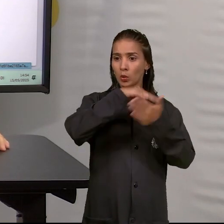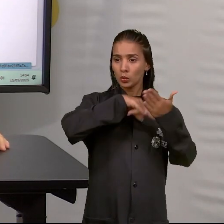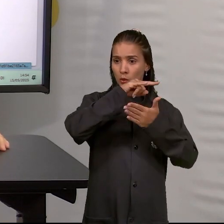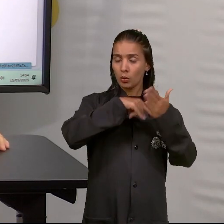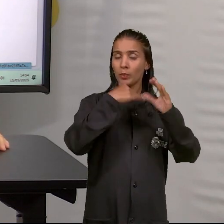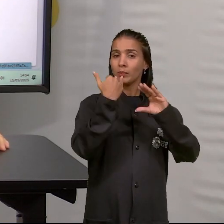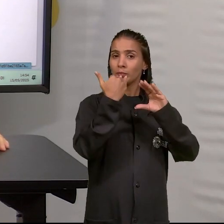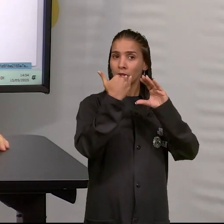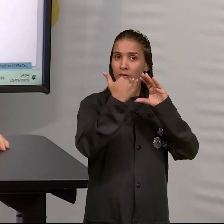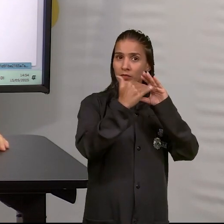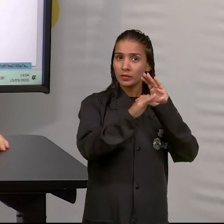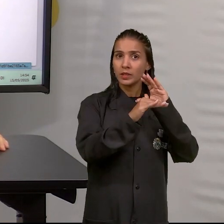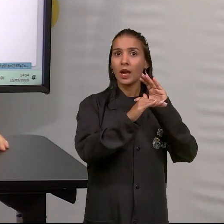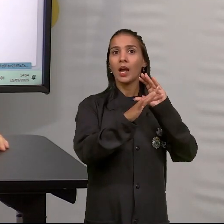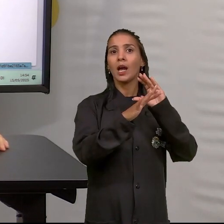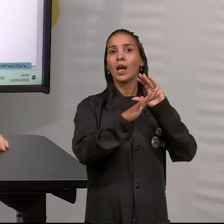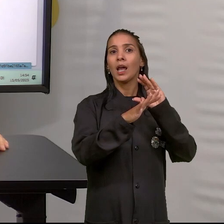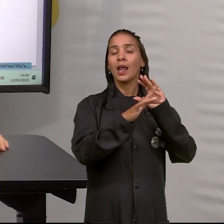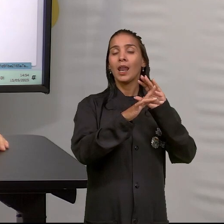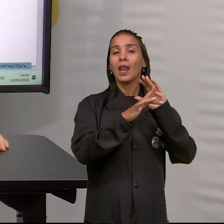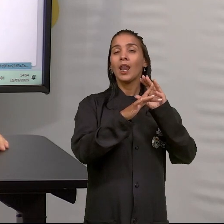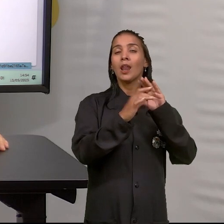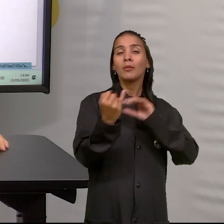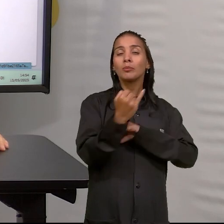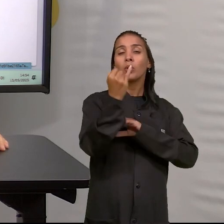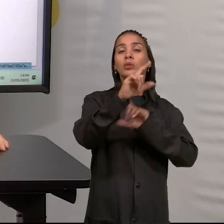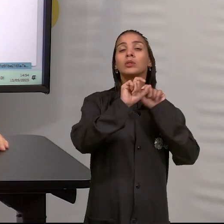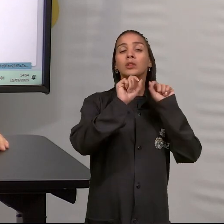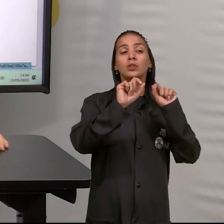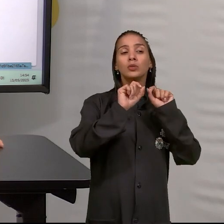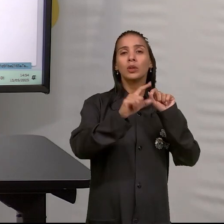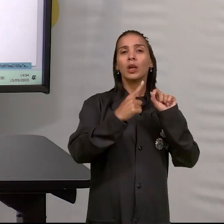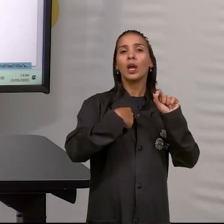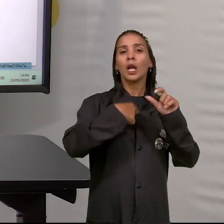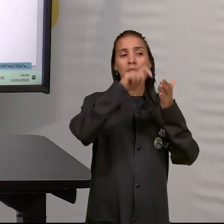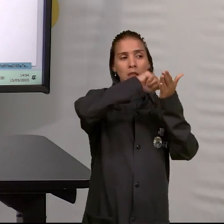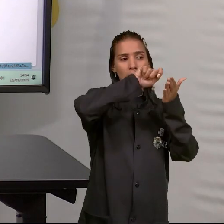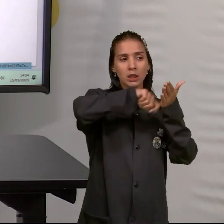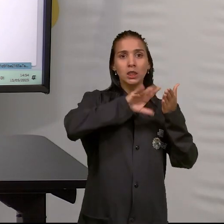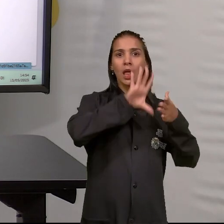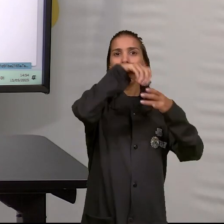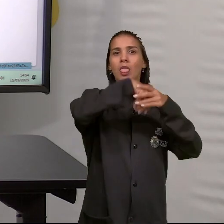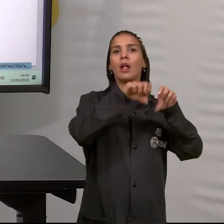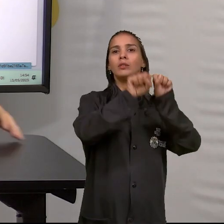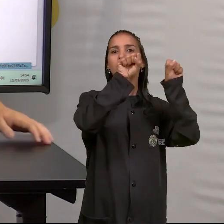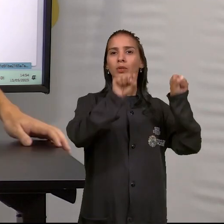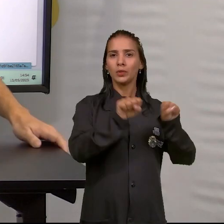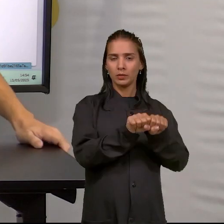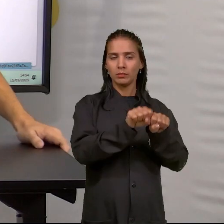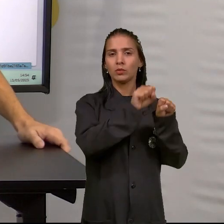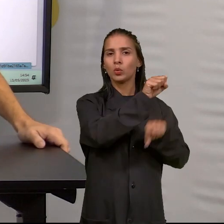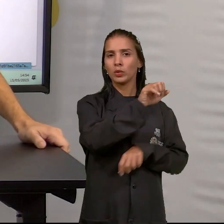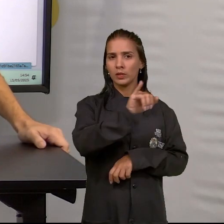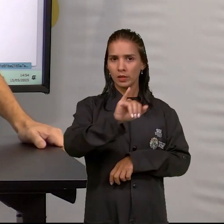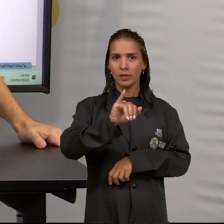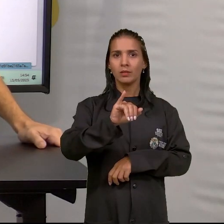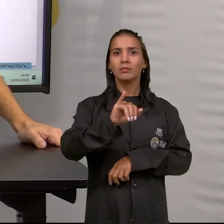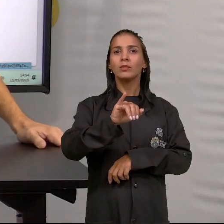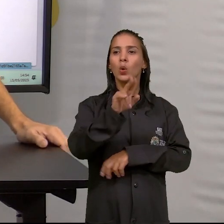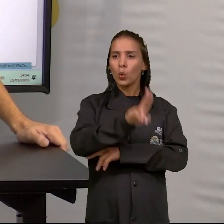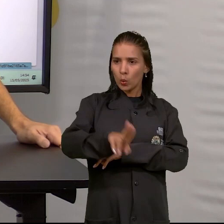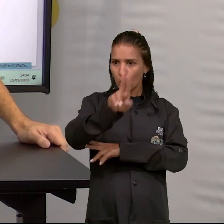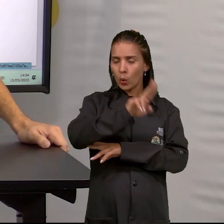ele assinar algum documento, o ideal é que você não faça isso por fora, tá? Você possa utilizar essa ferramenta do SEI